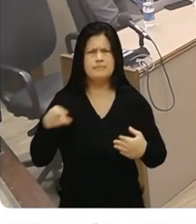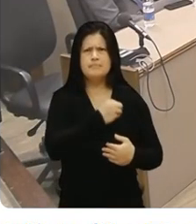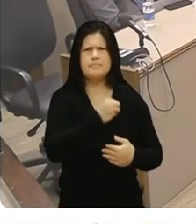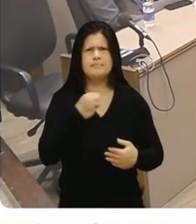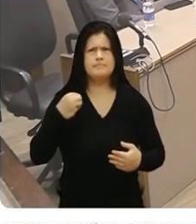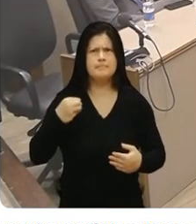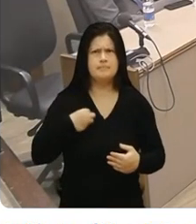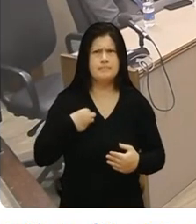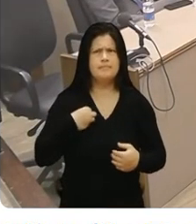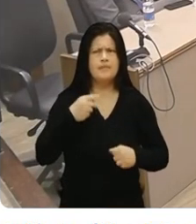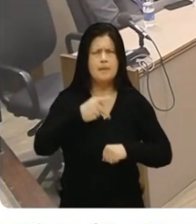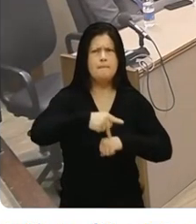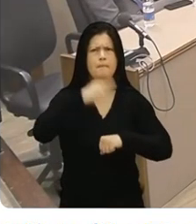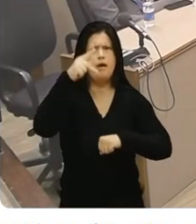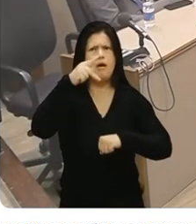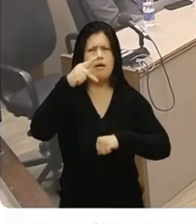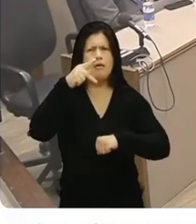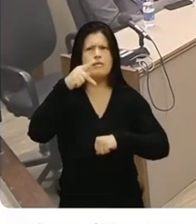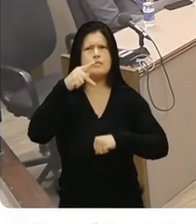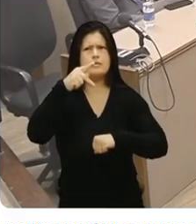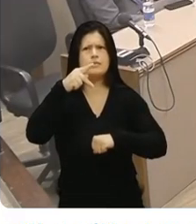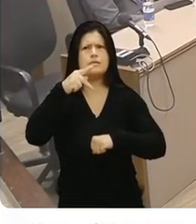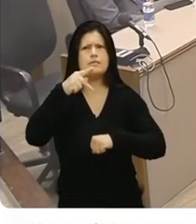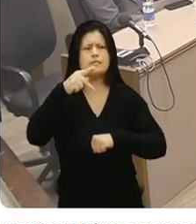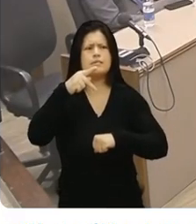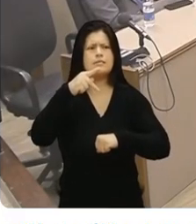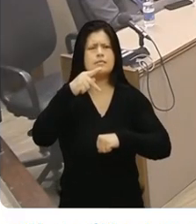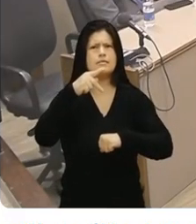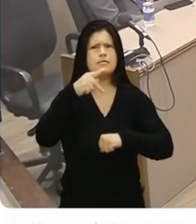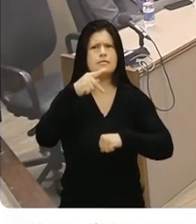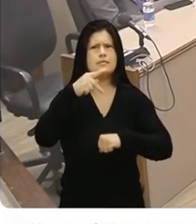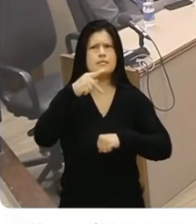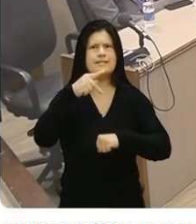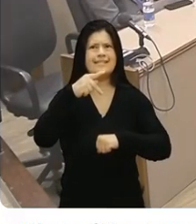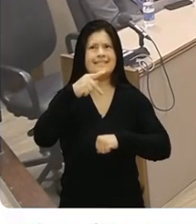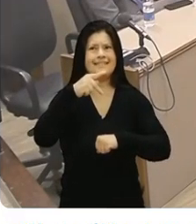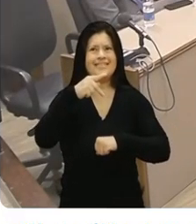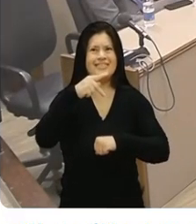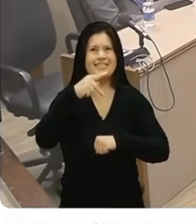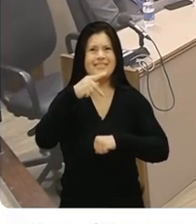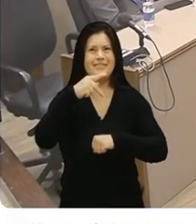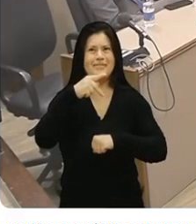puericultura, pós-graduação em nossa, mas tem uns nomes.